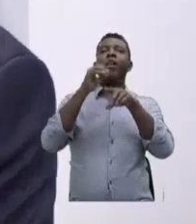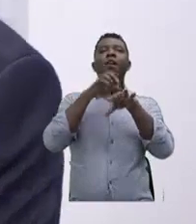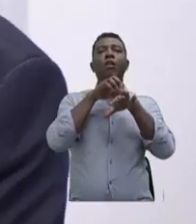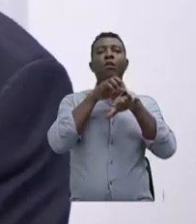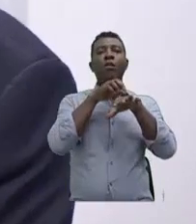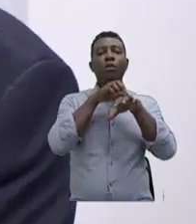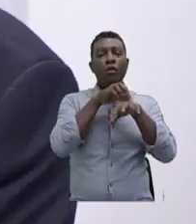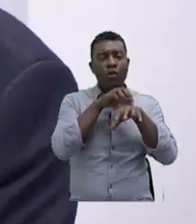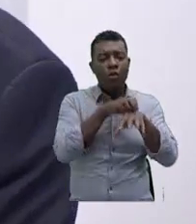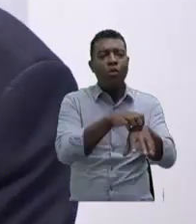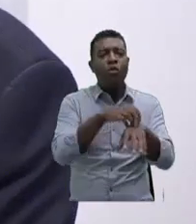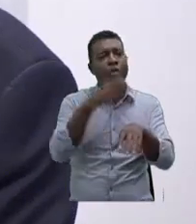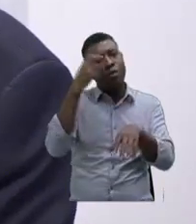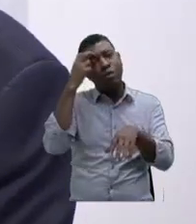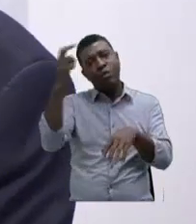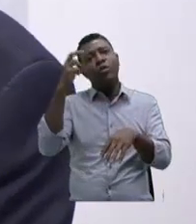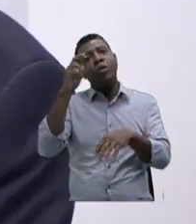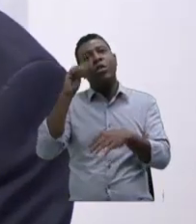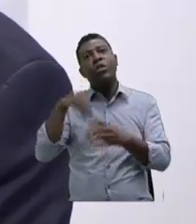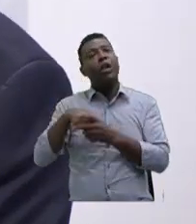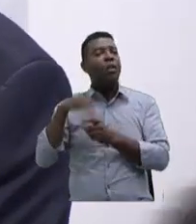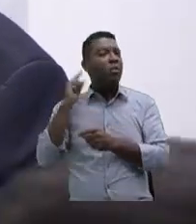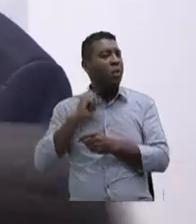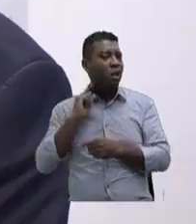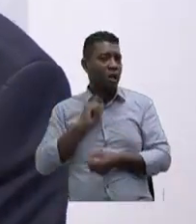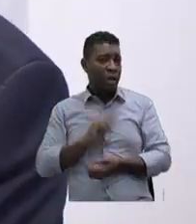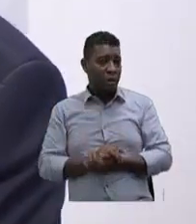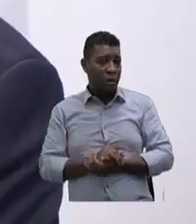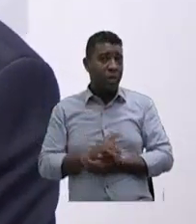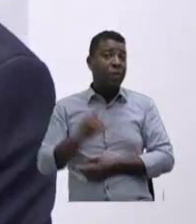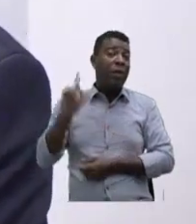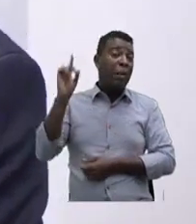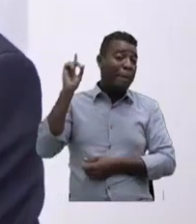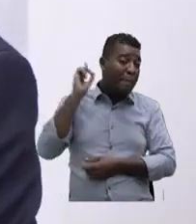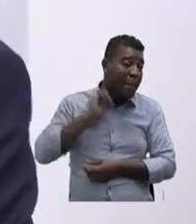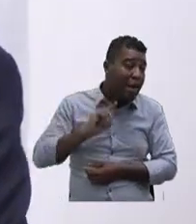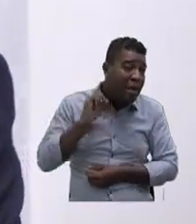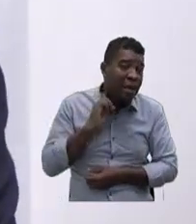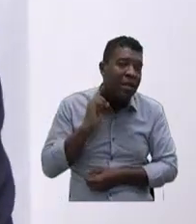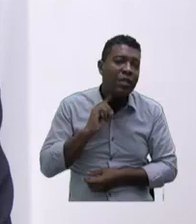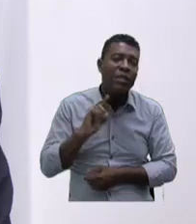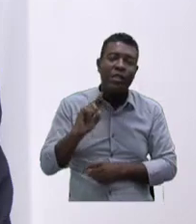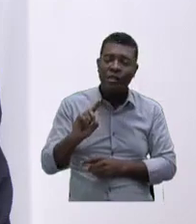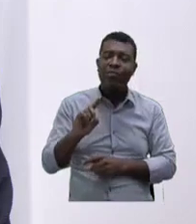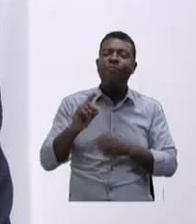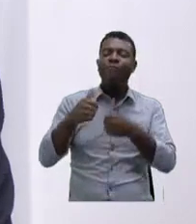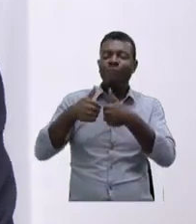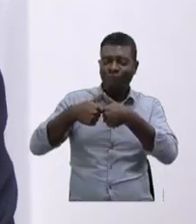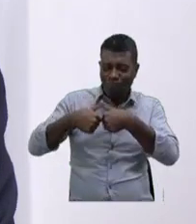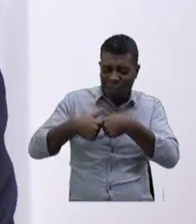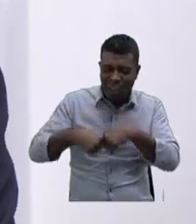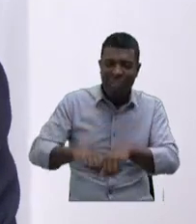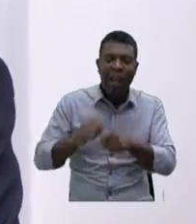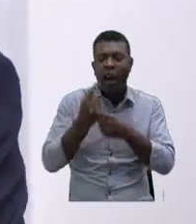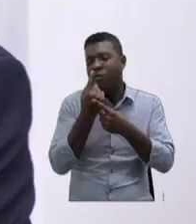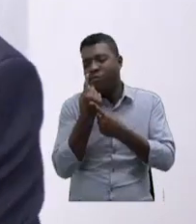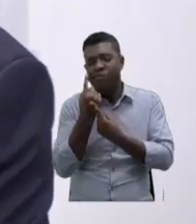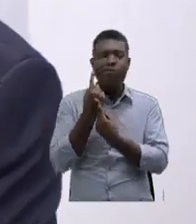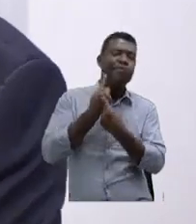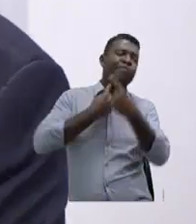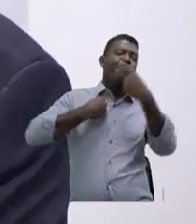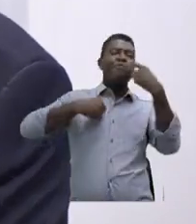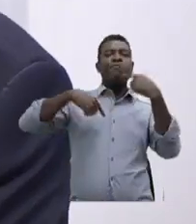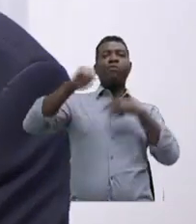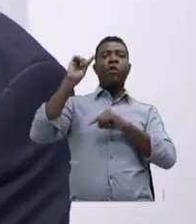não tenho dúvida em afirmar aqui que Minas Gerais está dando um salto muito grande